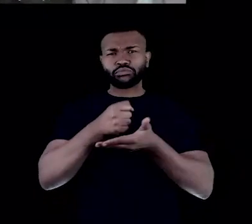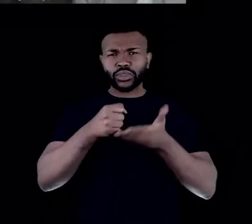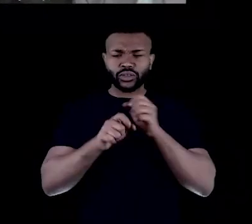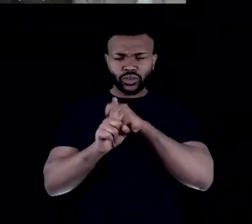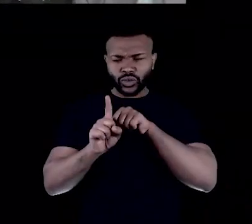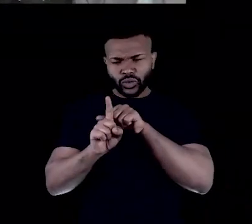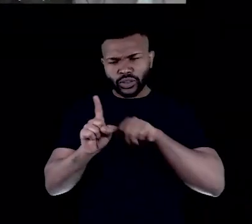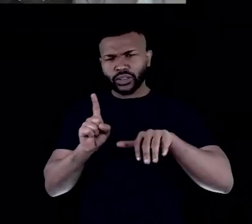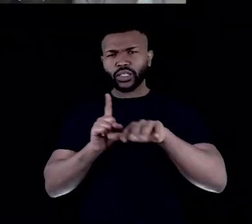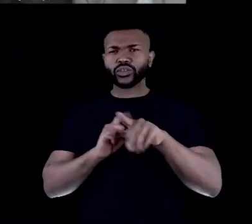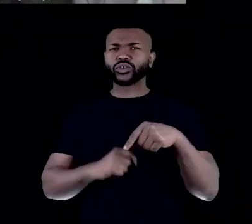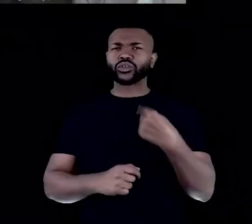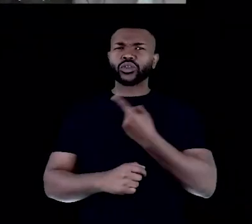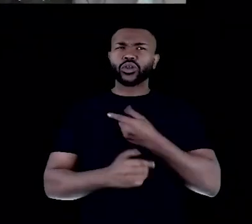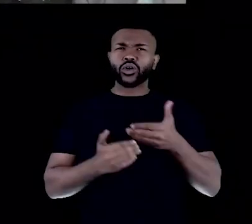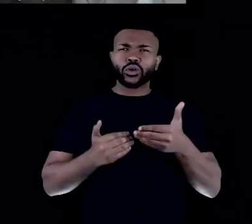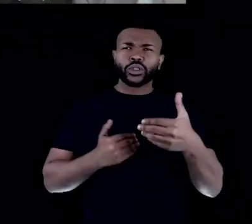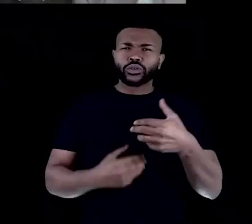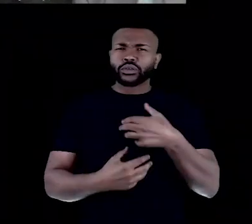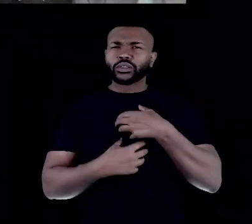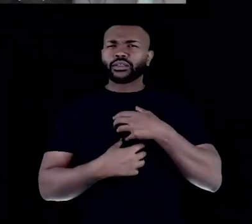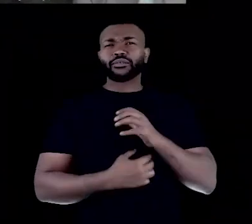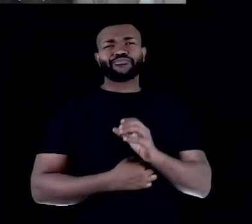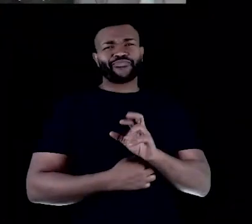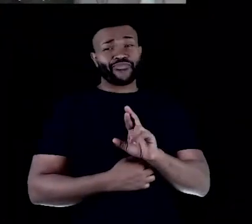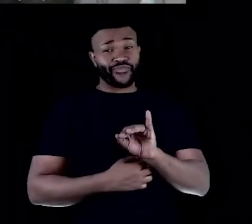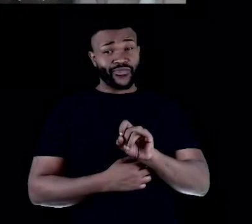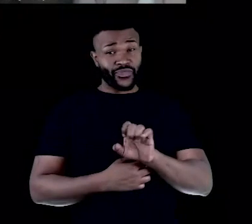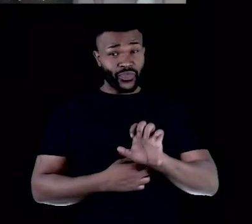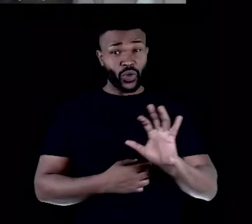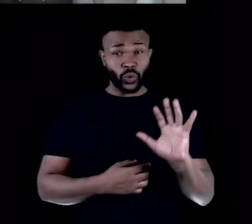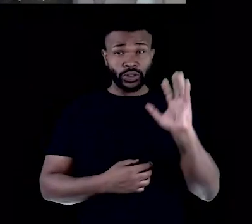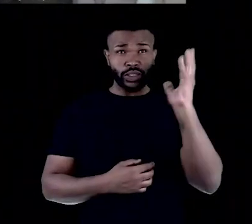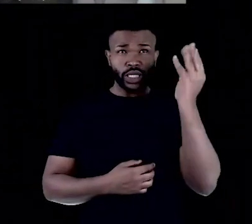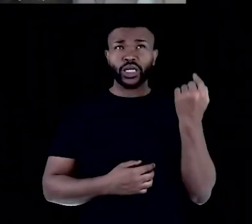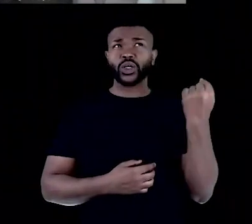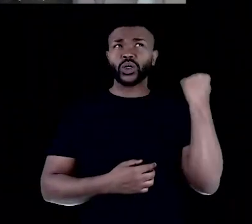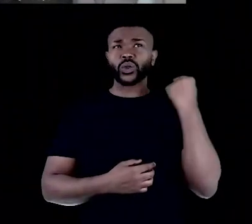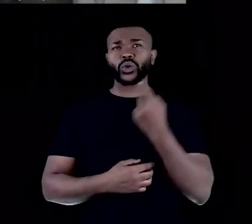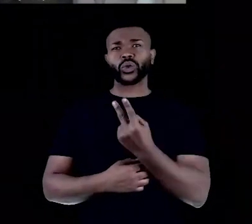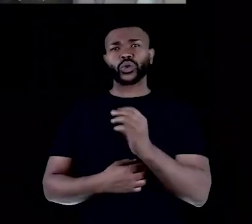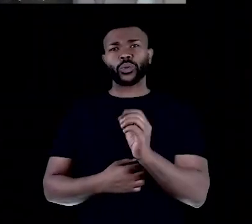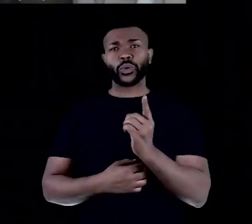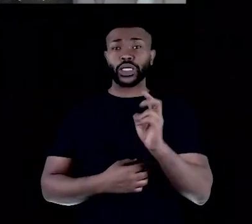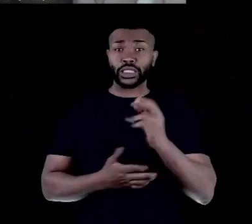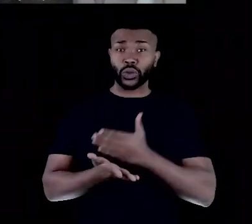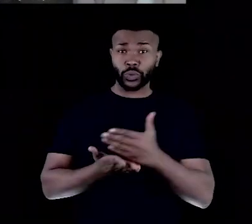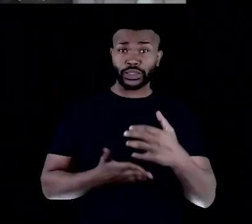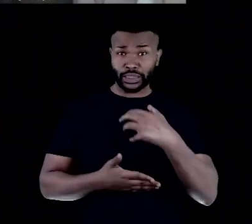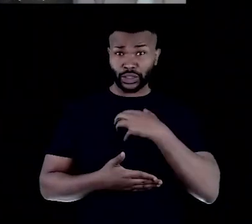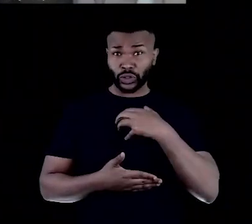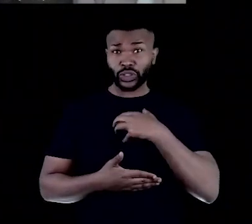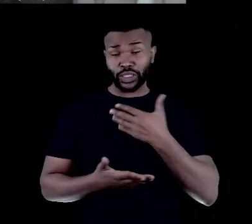sociedade que faz com que a gente sinta desde o começo essas crises acontecendo, né? Eu comecei a sentir lá de 2015 no meu bolso, não